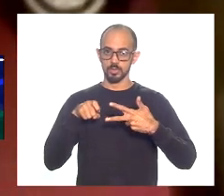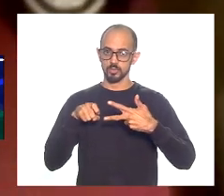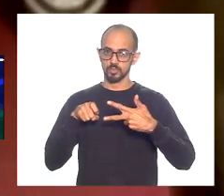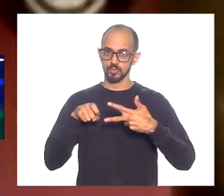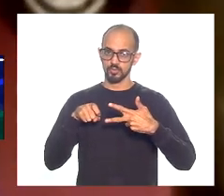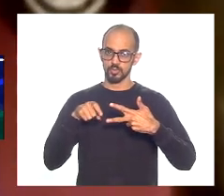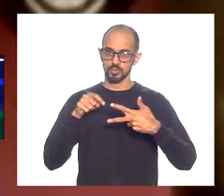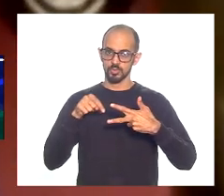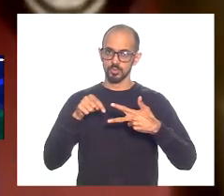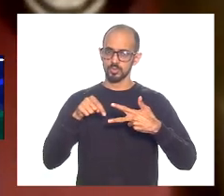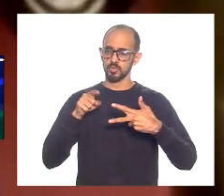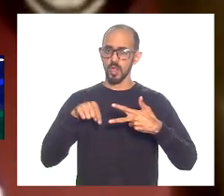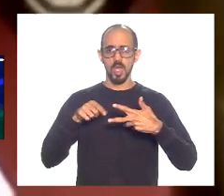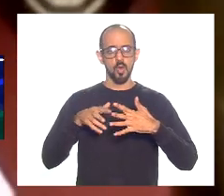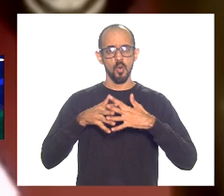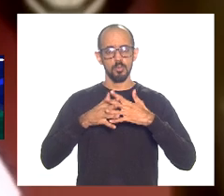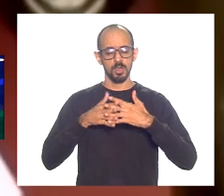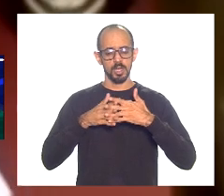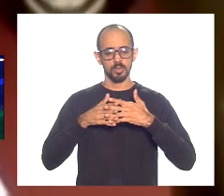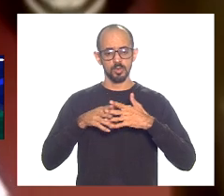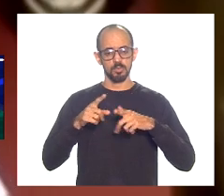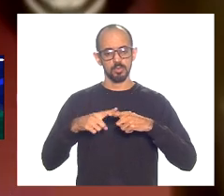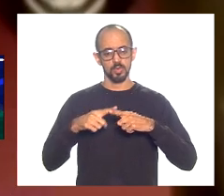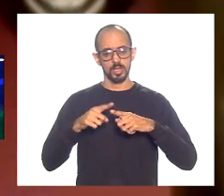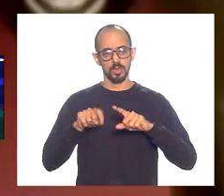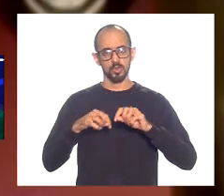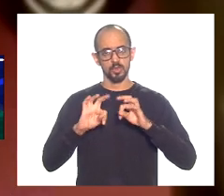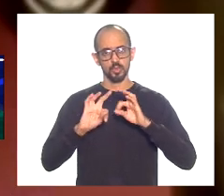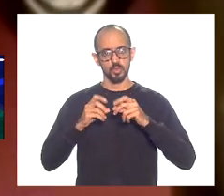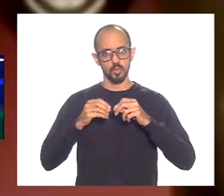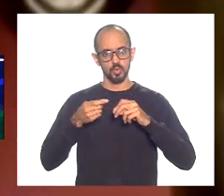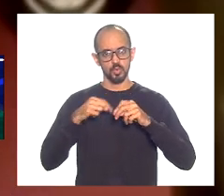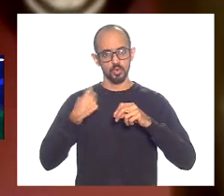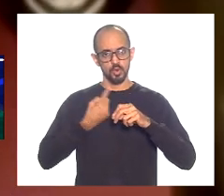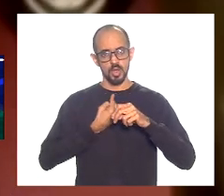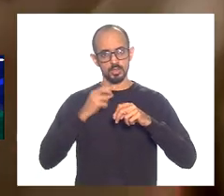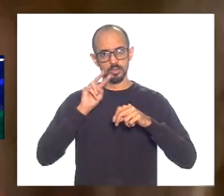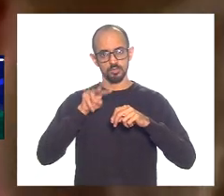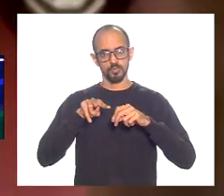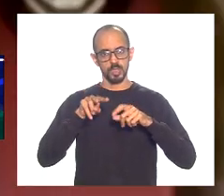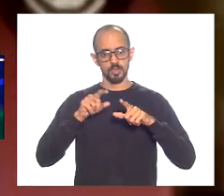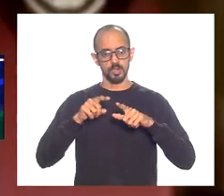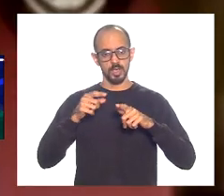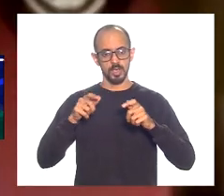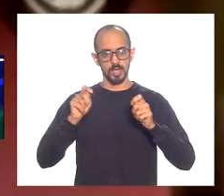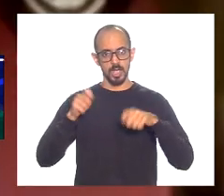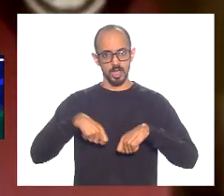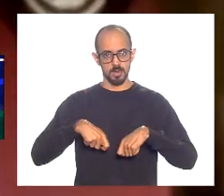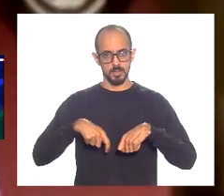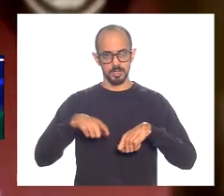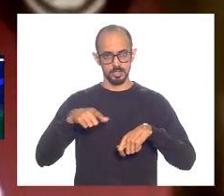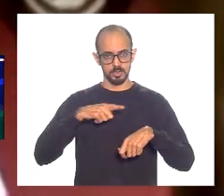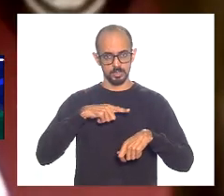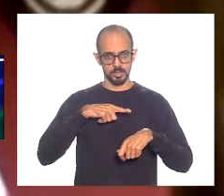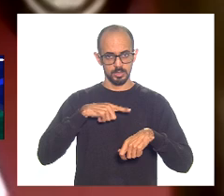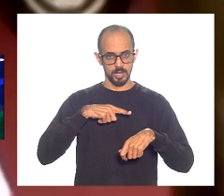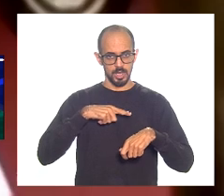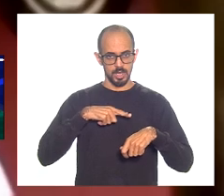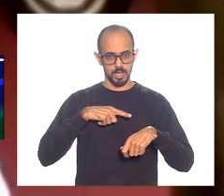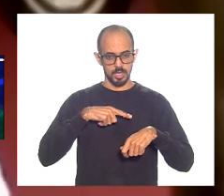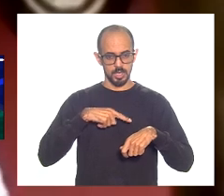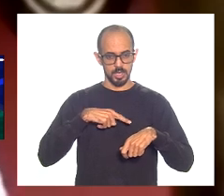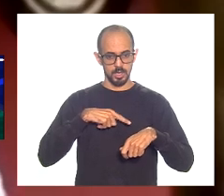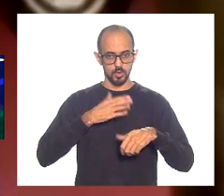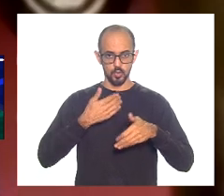outro complicador, porque o que a gente tem assistido é que os recursos existentes num determinado